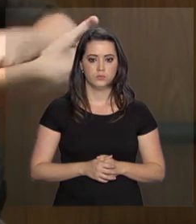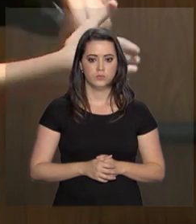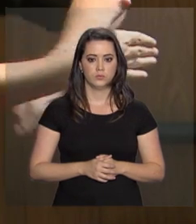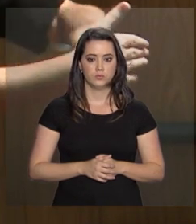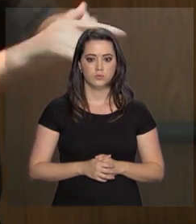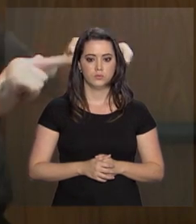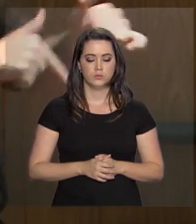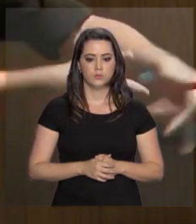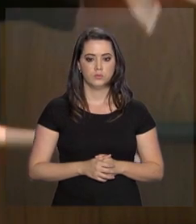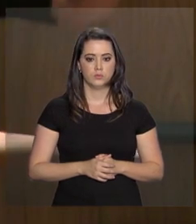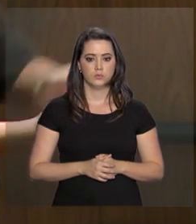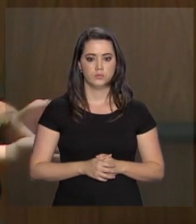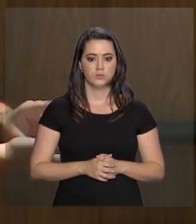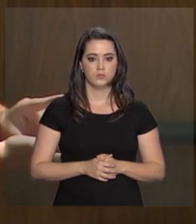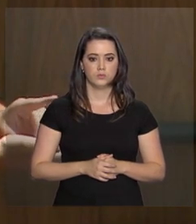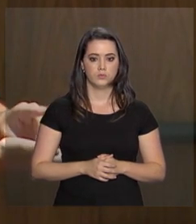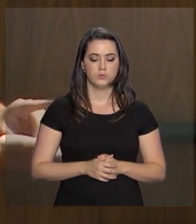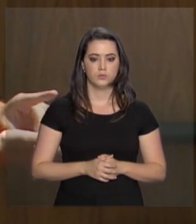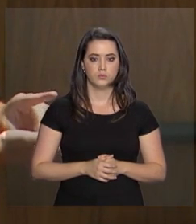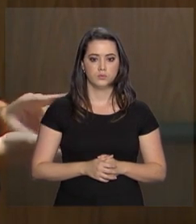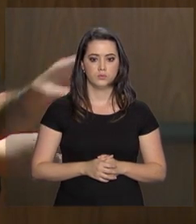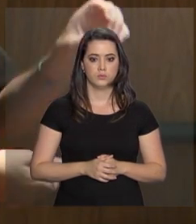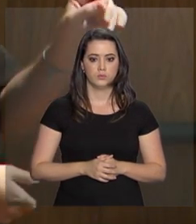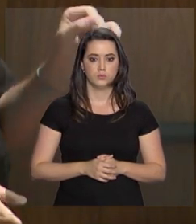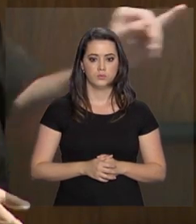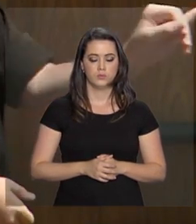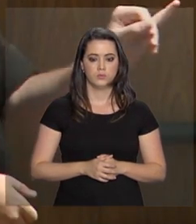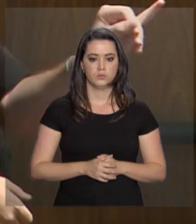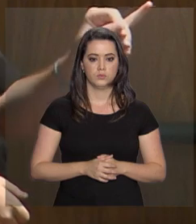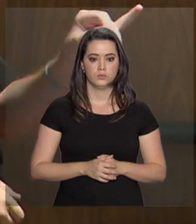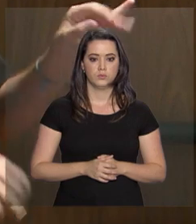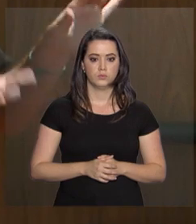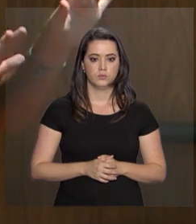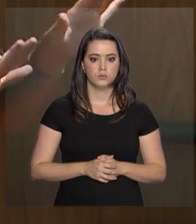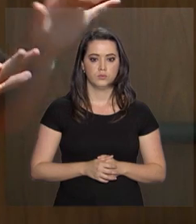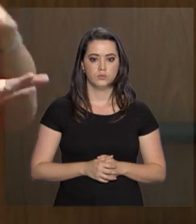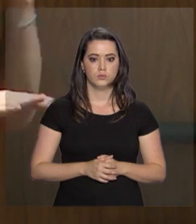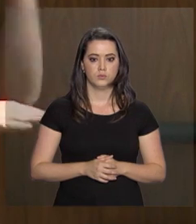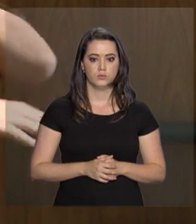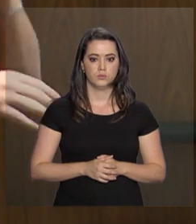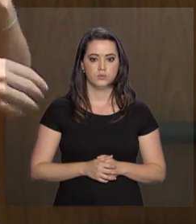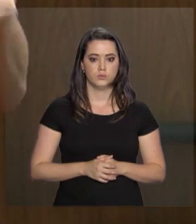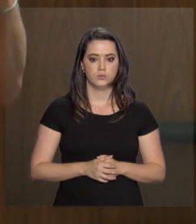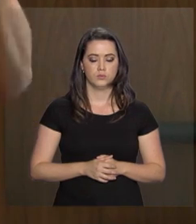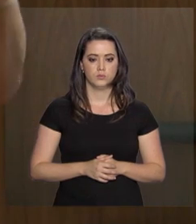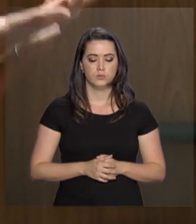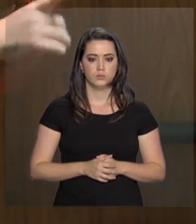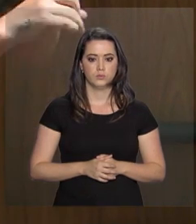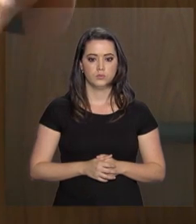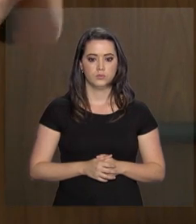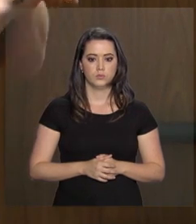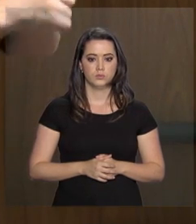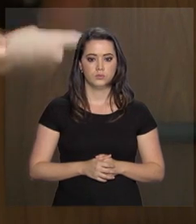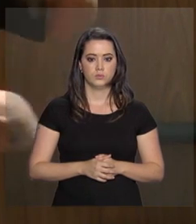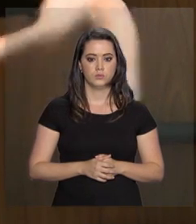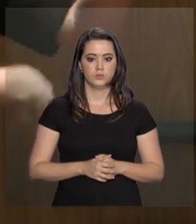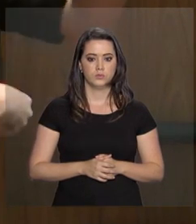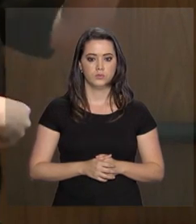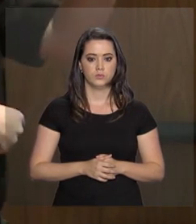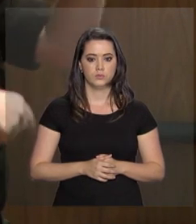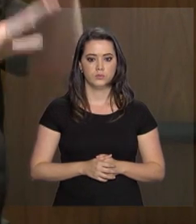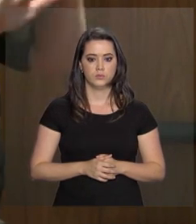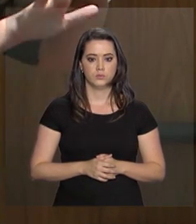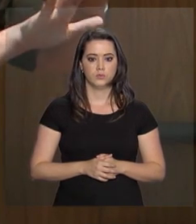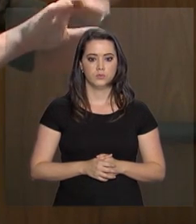Se for bem-sucedido esse enfrentamento, há dois meses, três